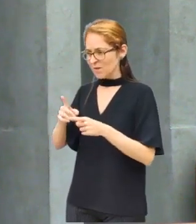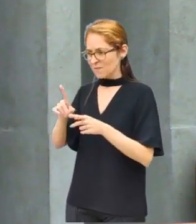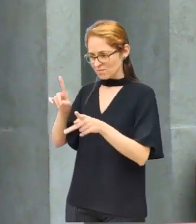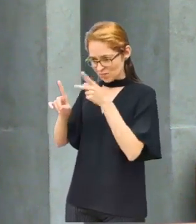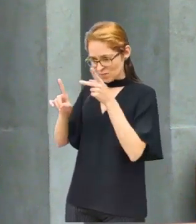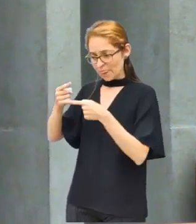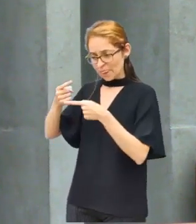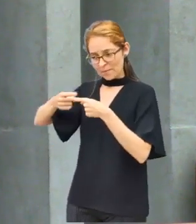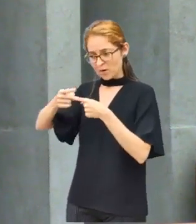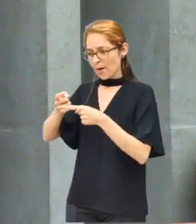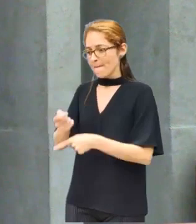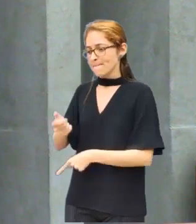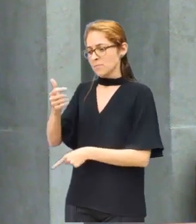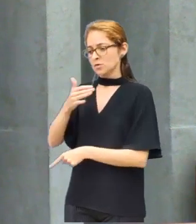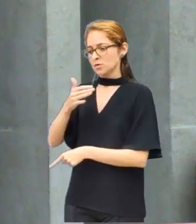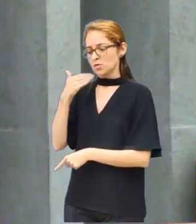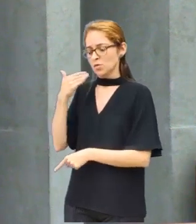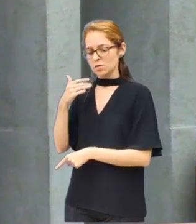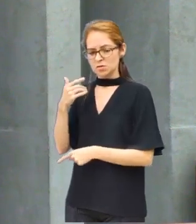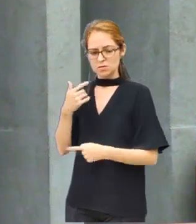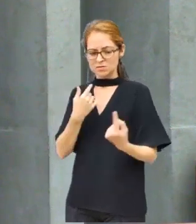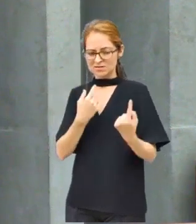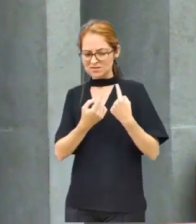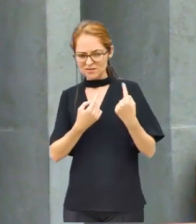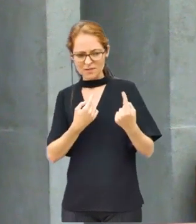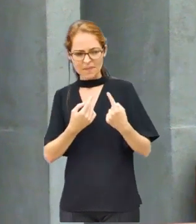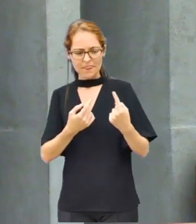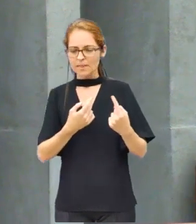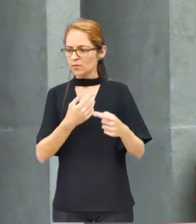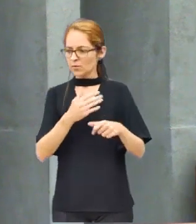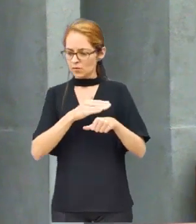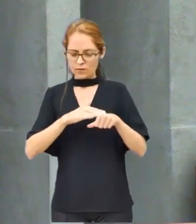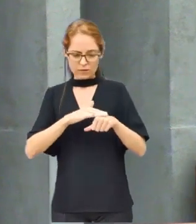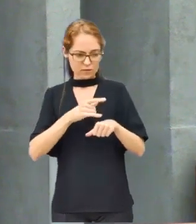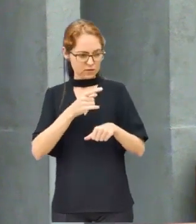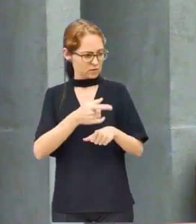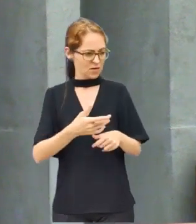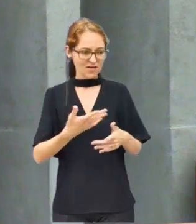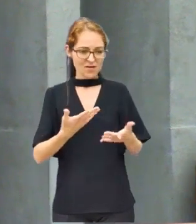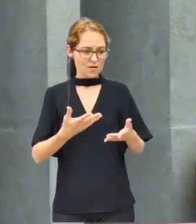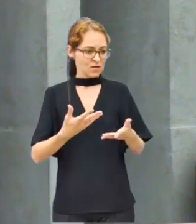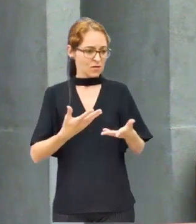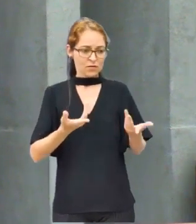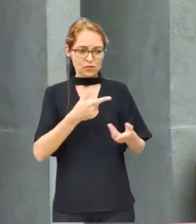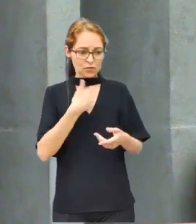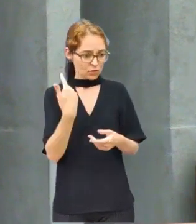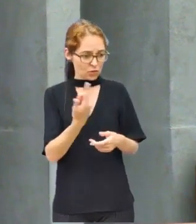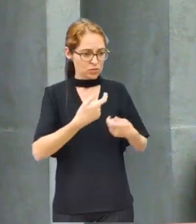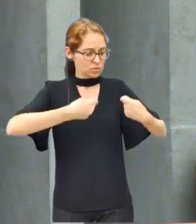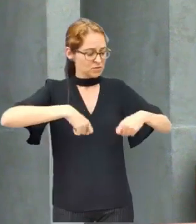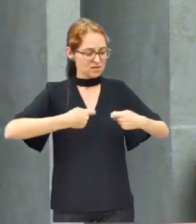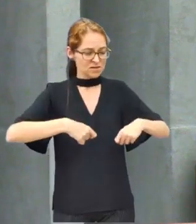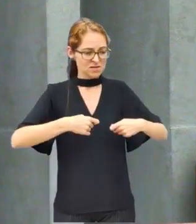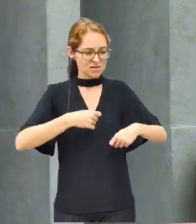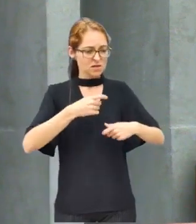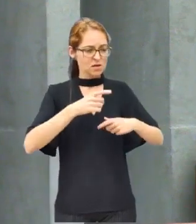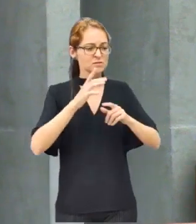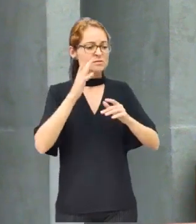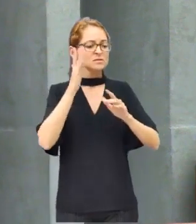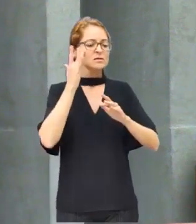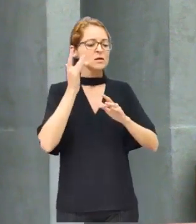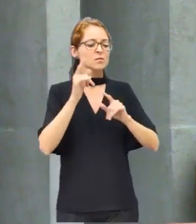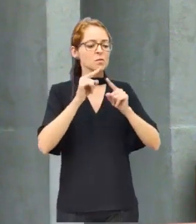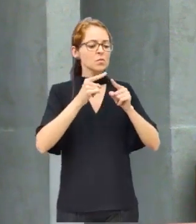não pereçamos. E diziam uns aos outros: Vinde e lancemos sortes para que saibamos por causa de quem nos sobreveio